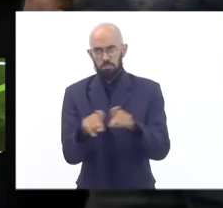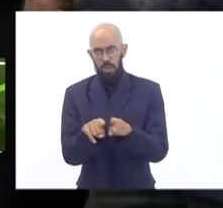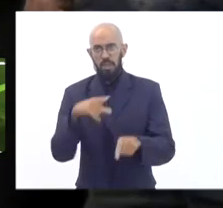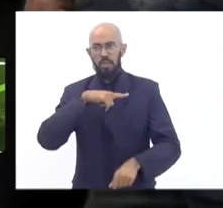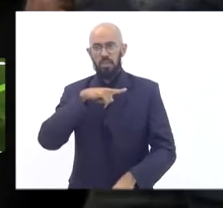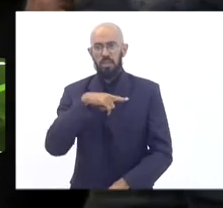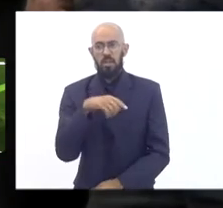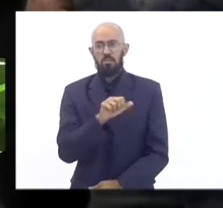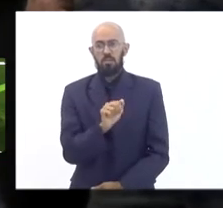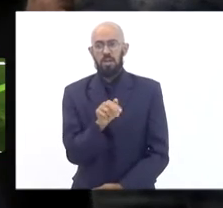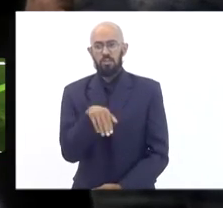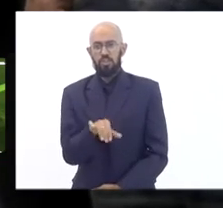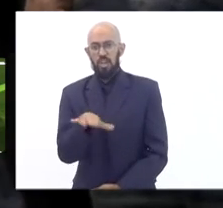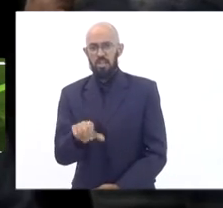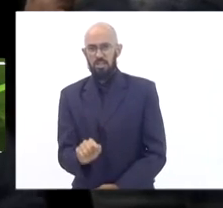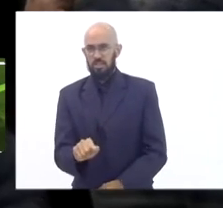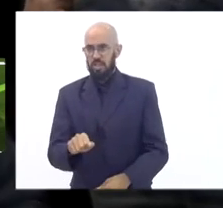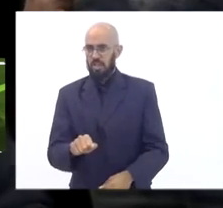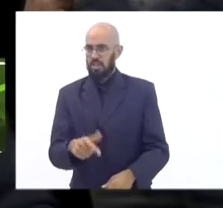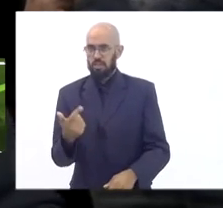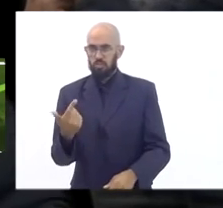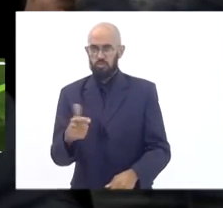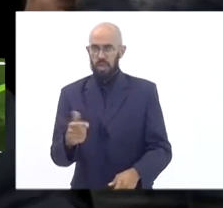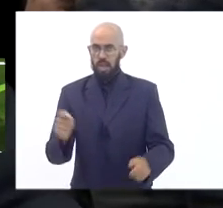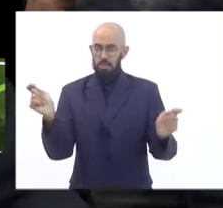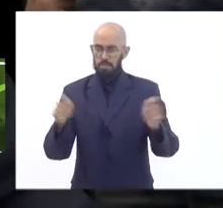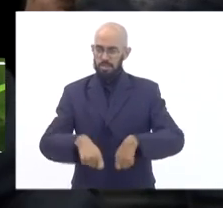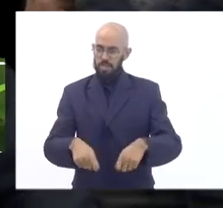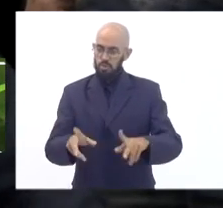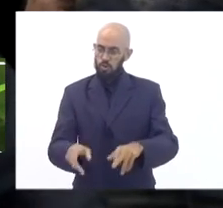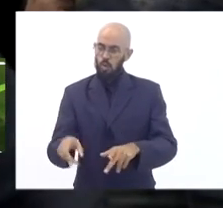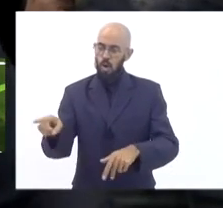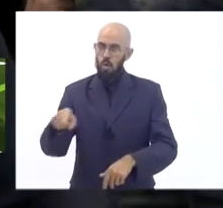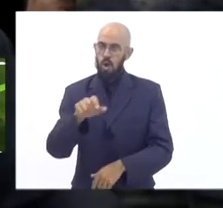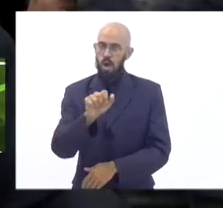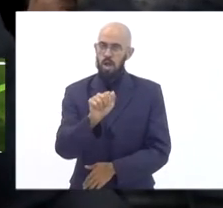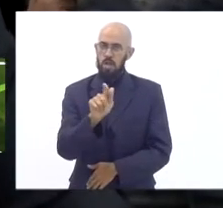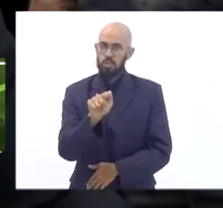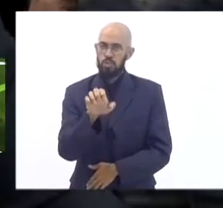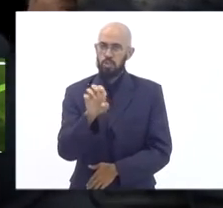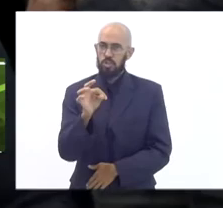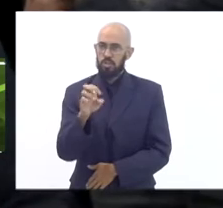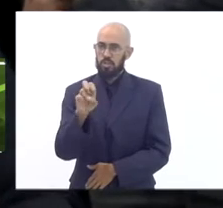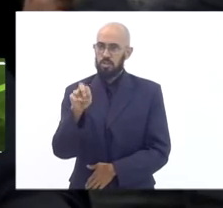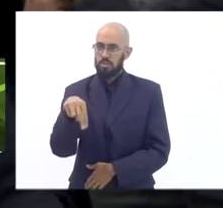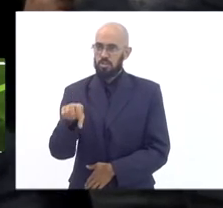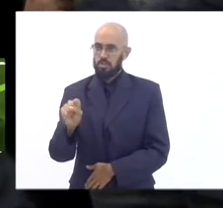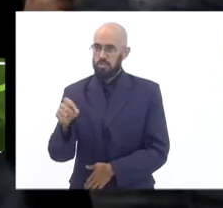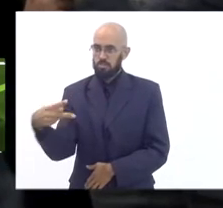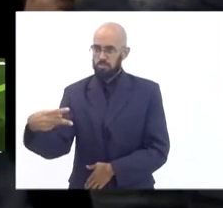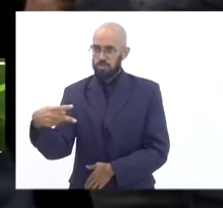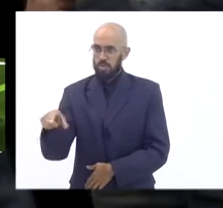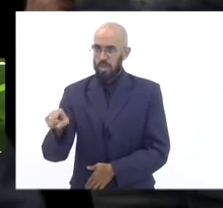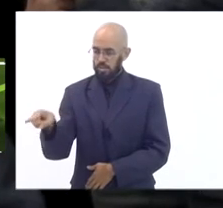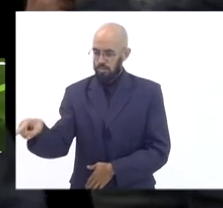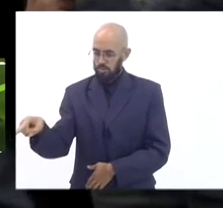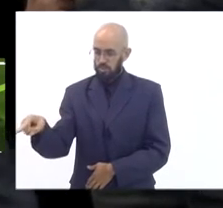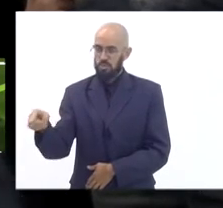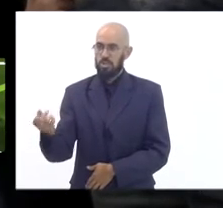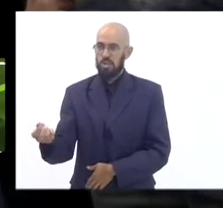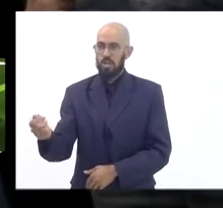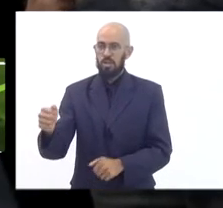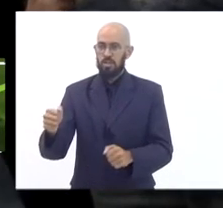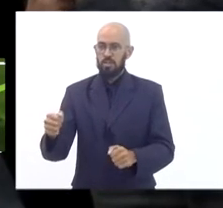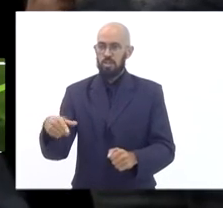agência tão incompetente quanto a Getransp. é que Vossa Excelência pudesse encaminhar, e primeiro, que a gente